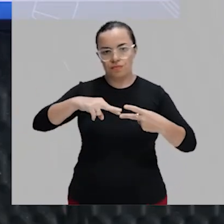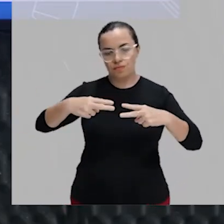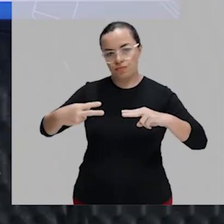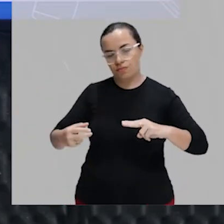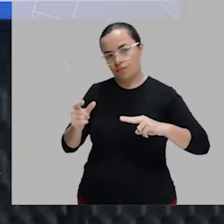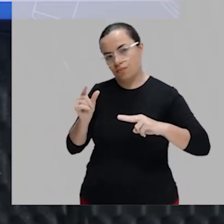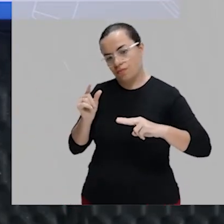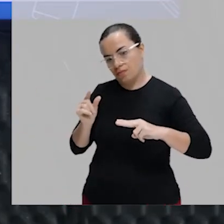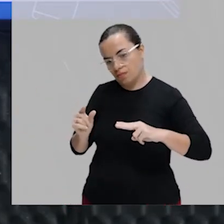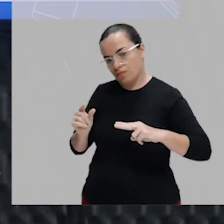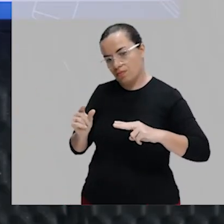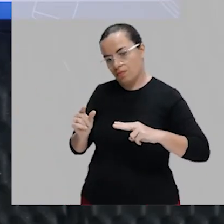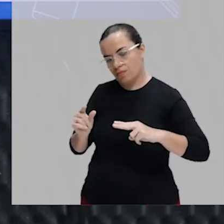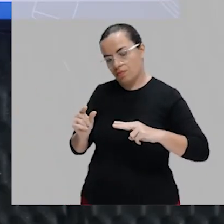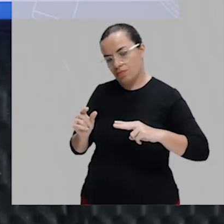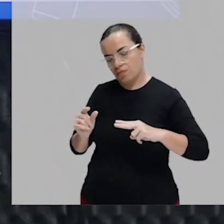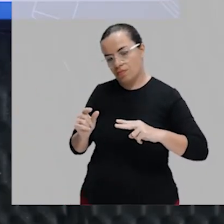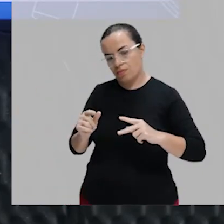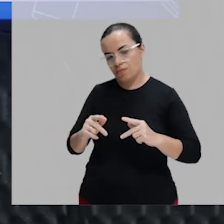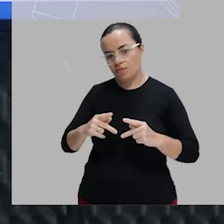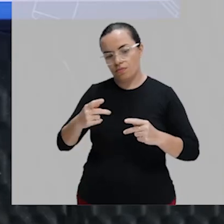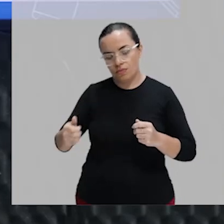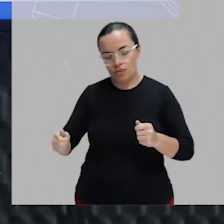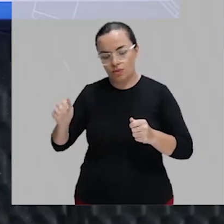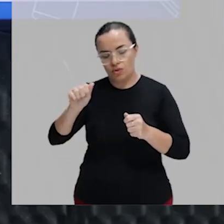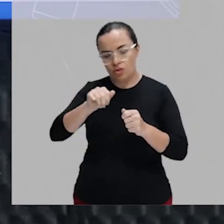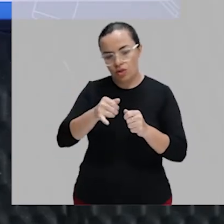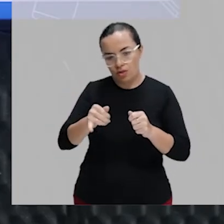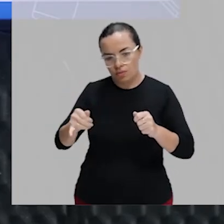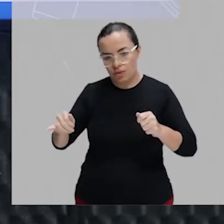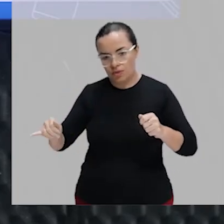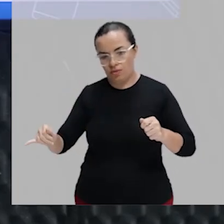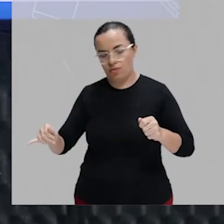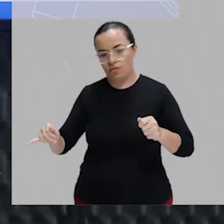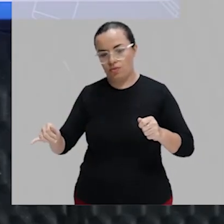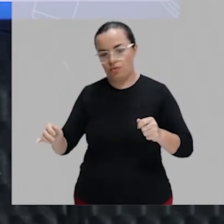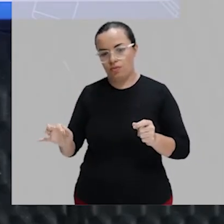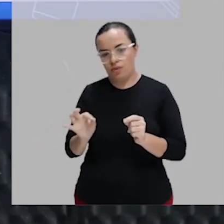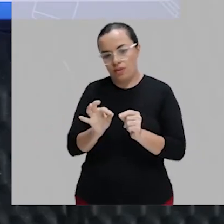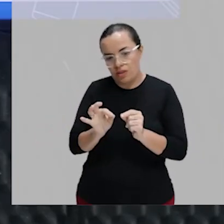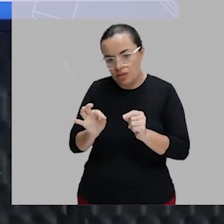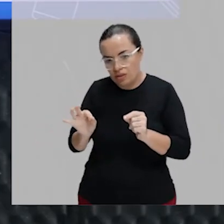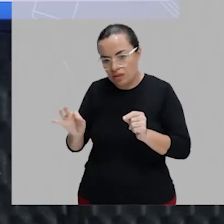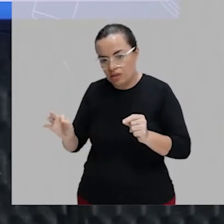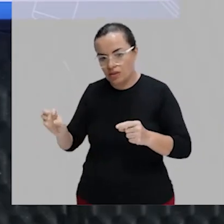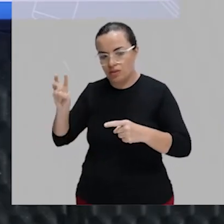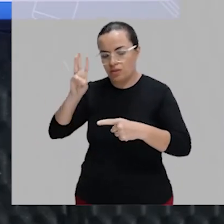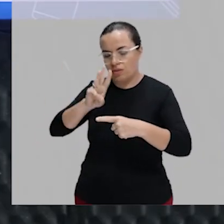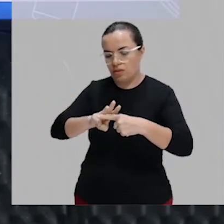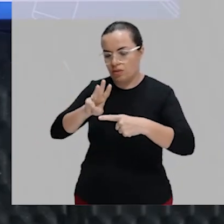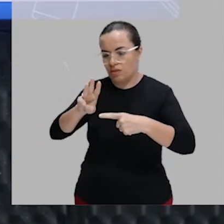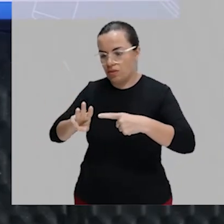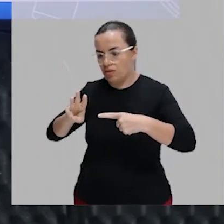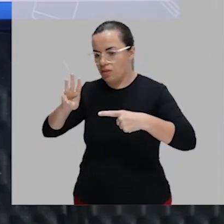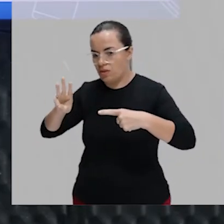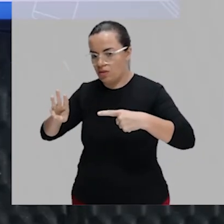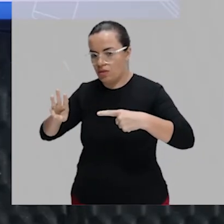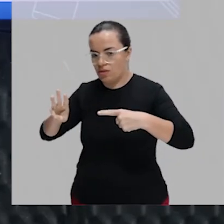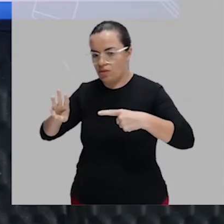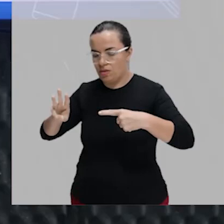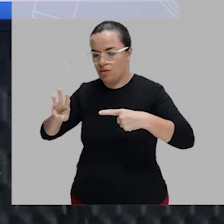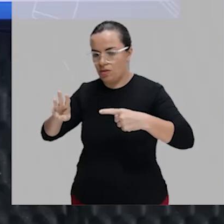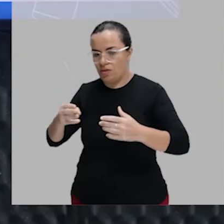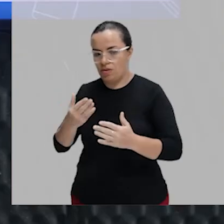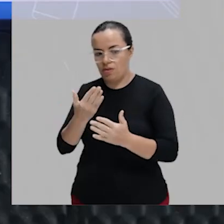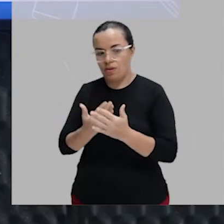que indica essa sequência aqui. Ele sofreu uma perda da nona base nitrogenada. Então, ele quer